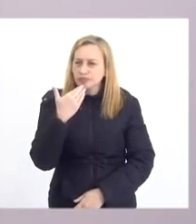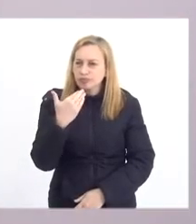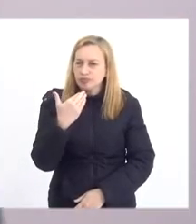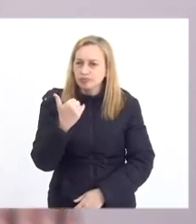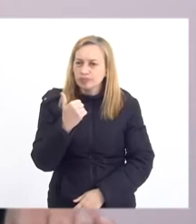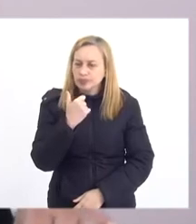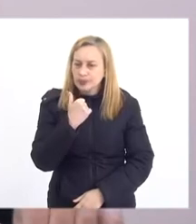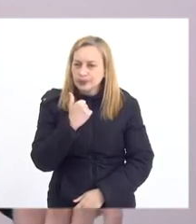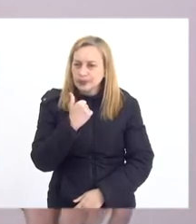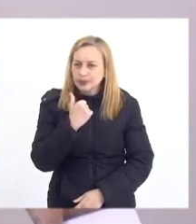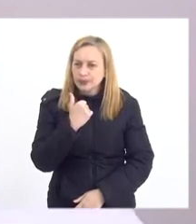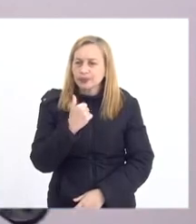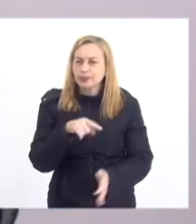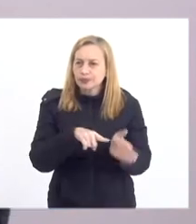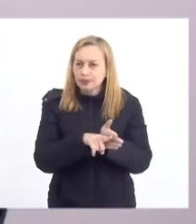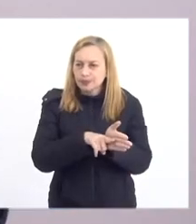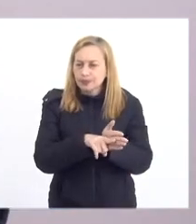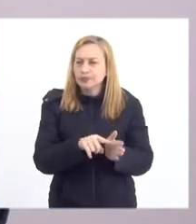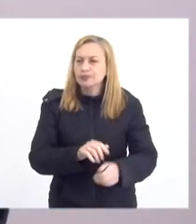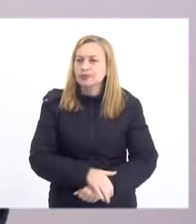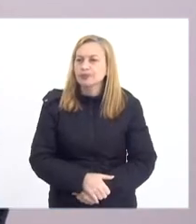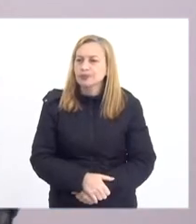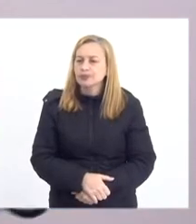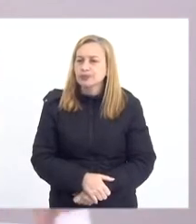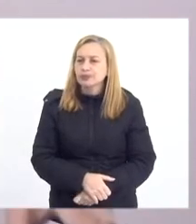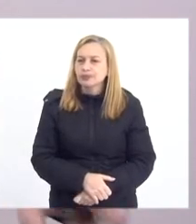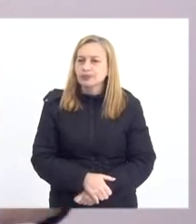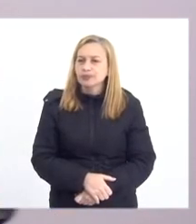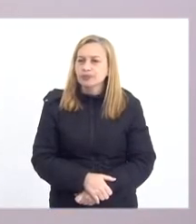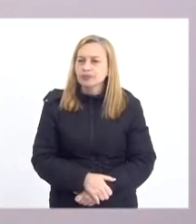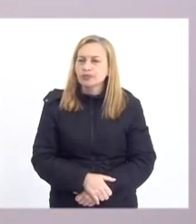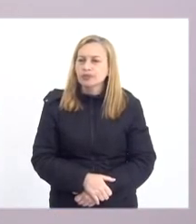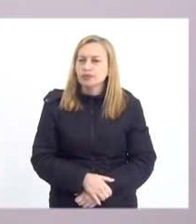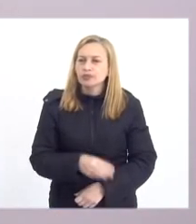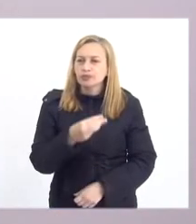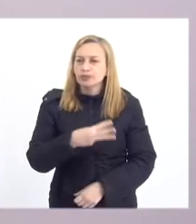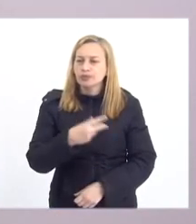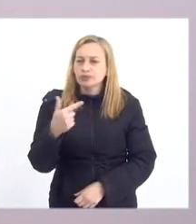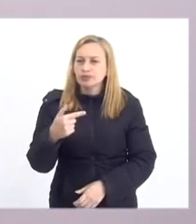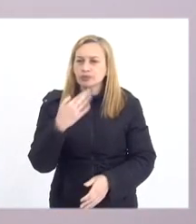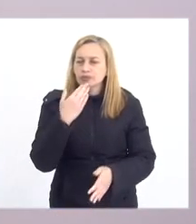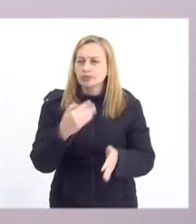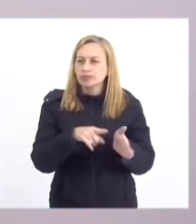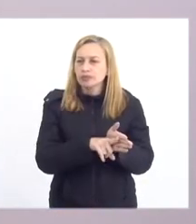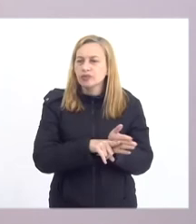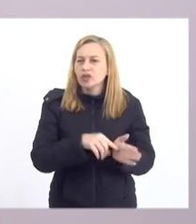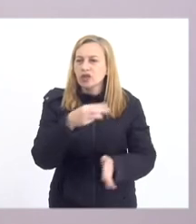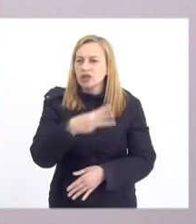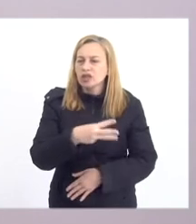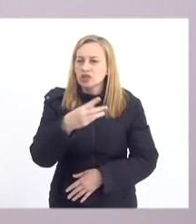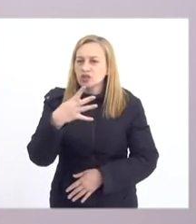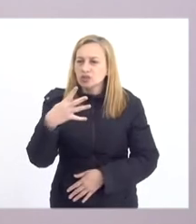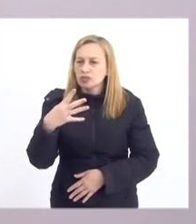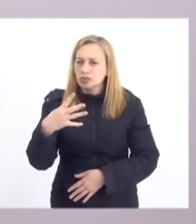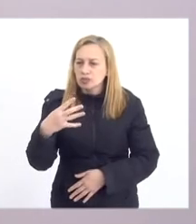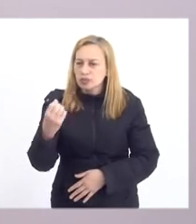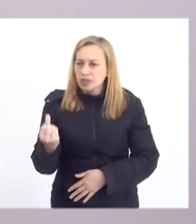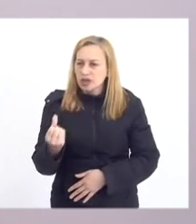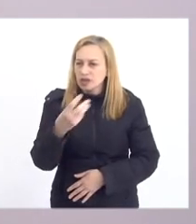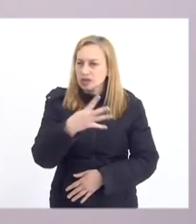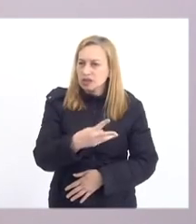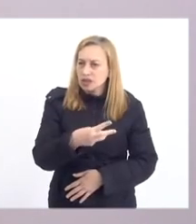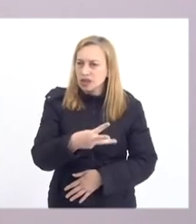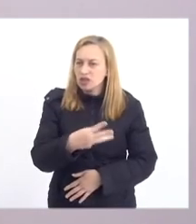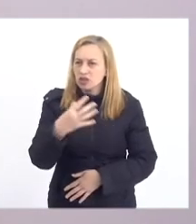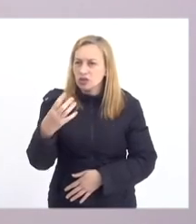32, eu vou pedir vistas. 32, pedido de vistas. 3634-17, eu peço vistas.